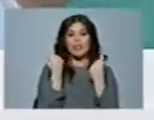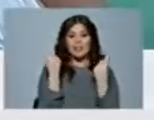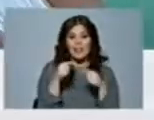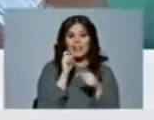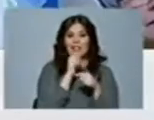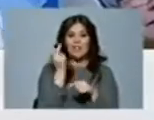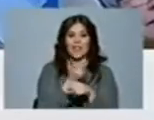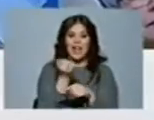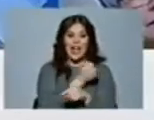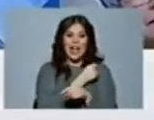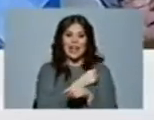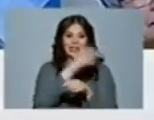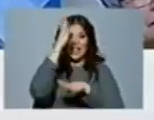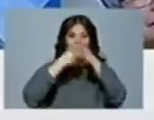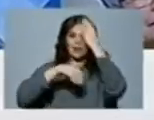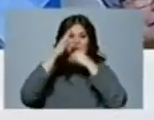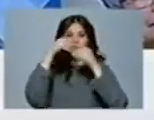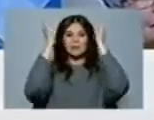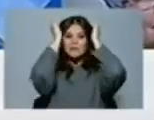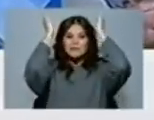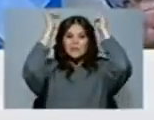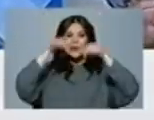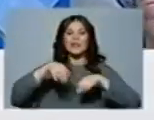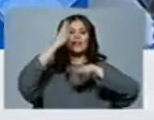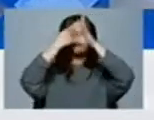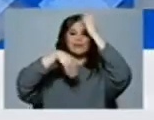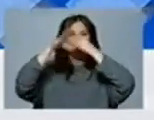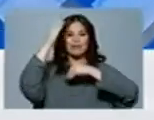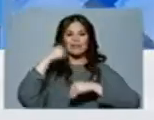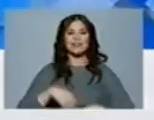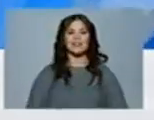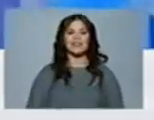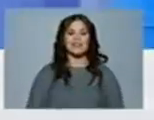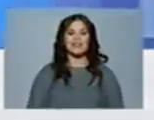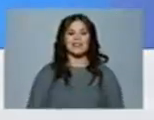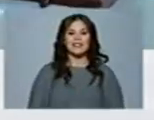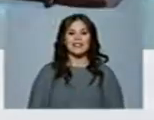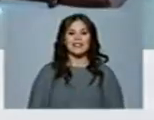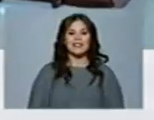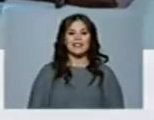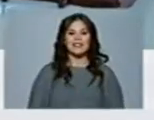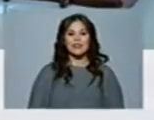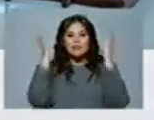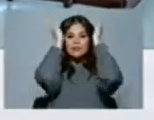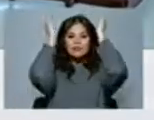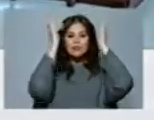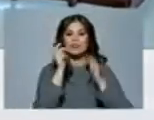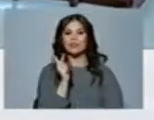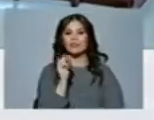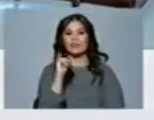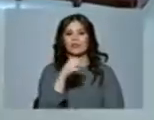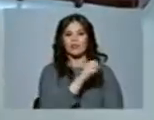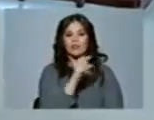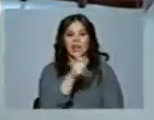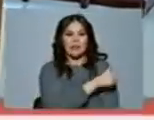casas para aprender aquilo que o chefe hoje nos vai ensinar. Então vamos aprender. Chefe Vítor Cunha, e que está hoje a representar a Escola Profissional